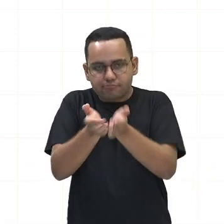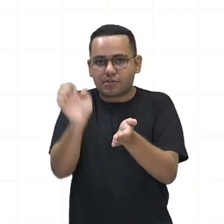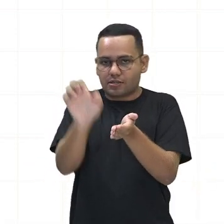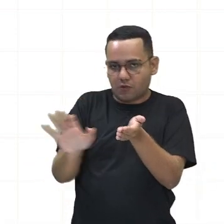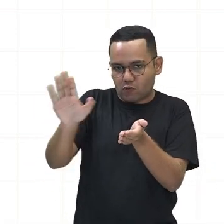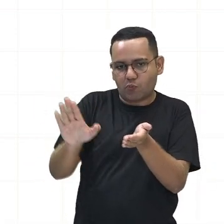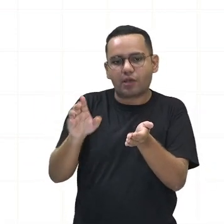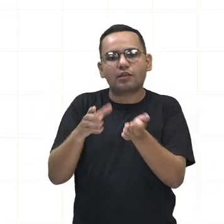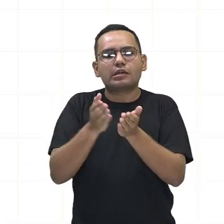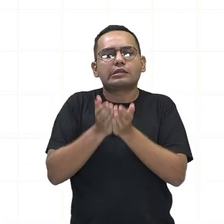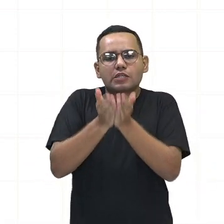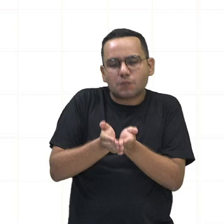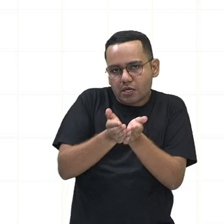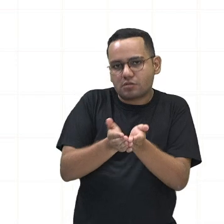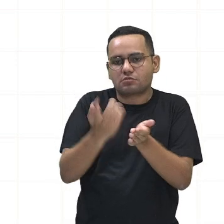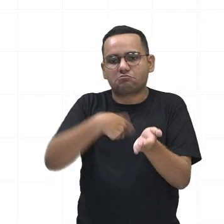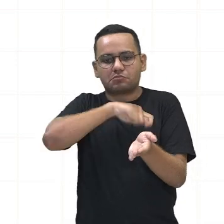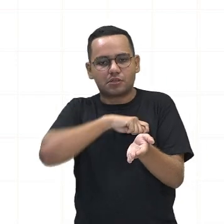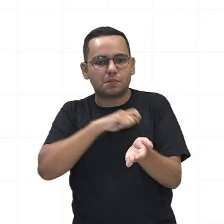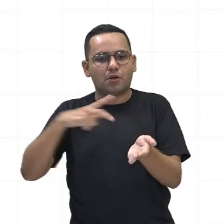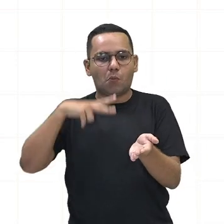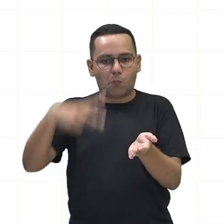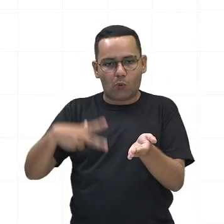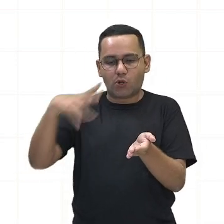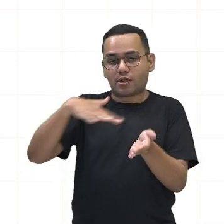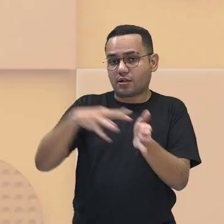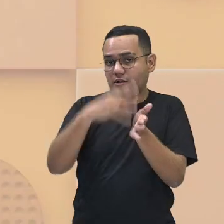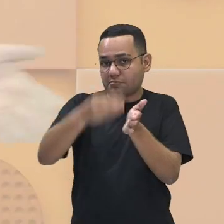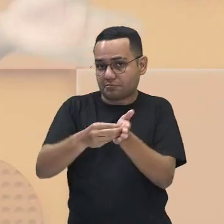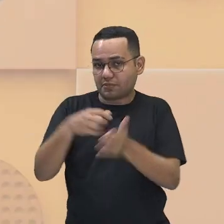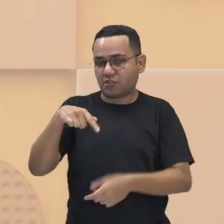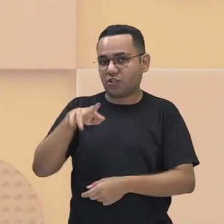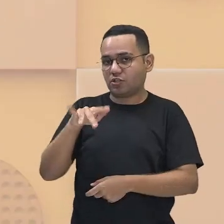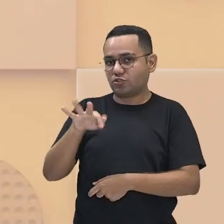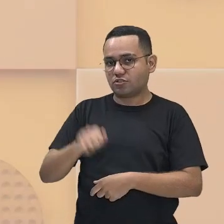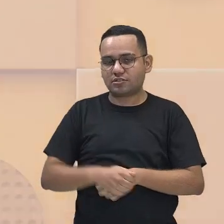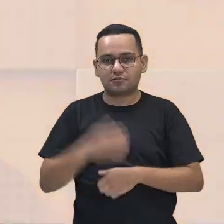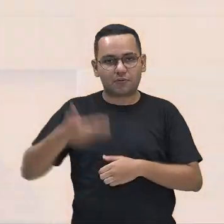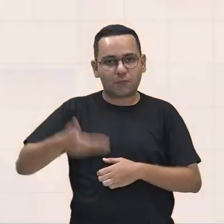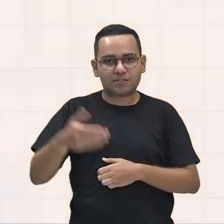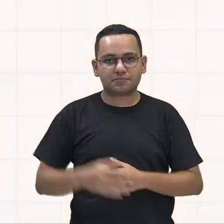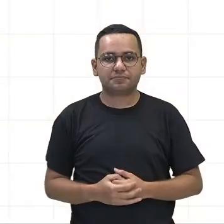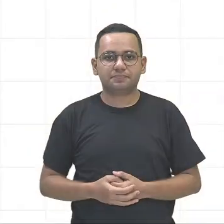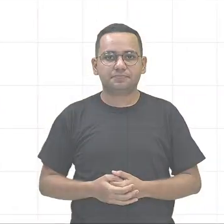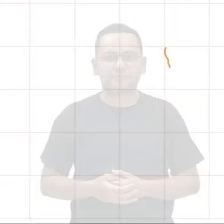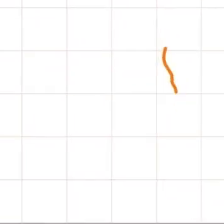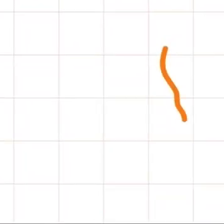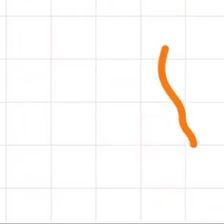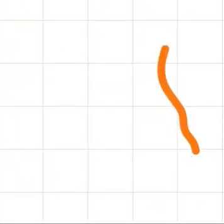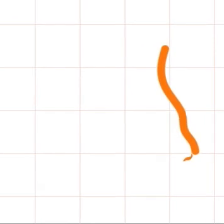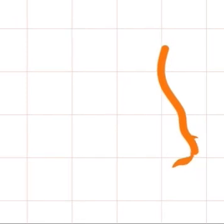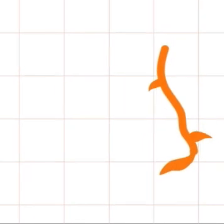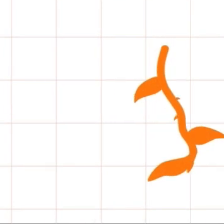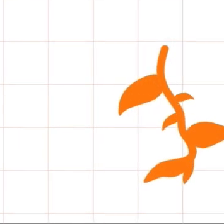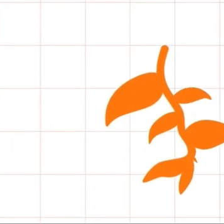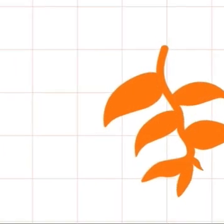expedições espanholas e portuguesas na Amazônia Quientista. Vamos à nossa aula?